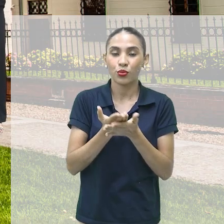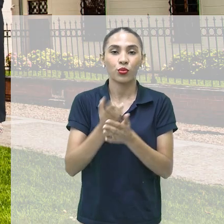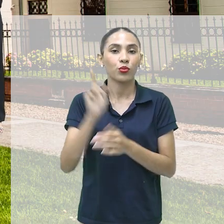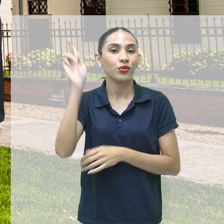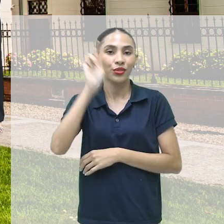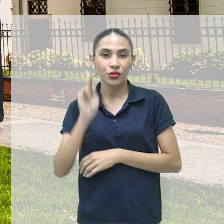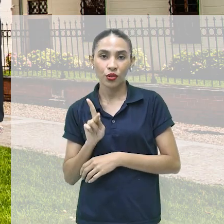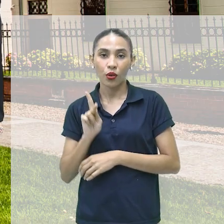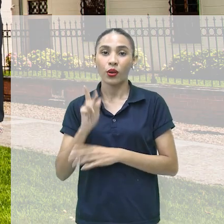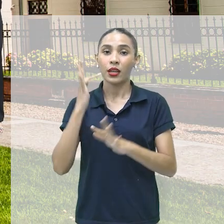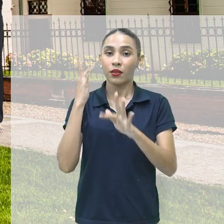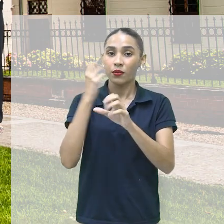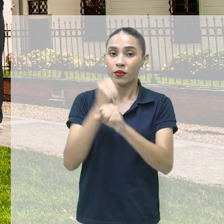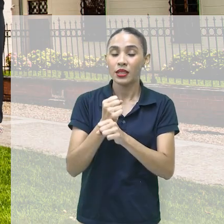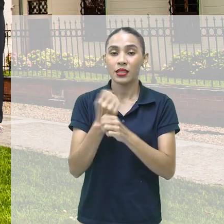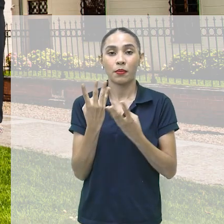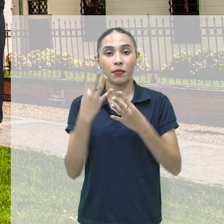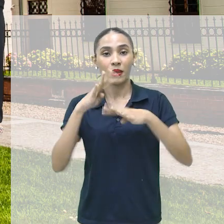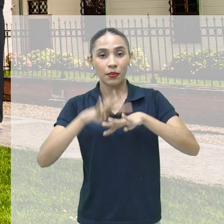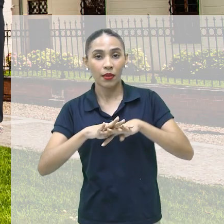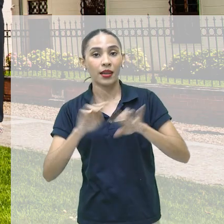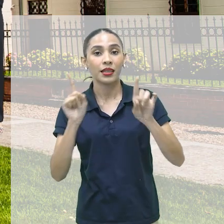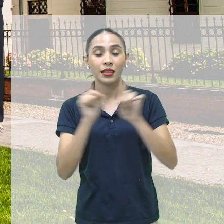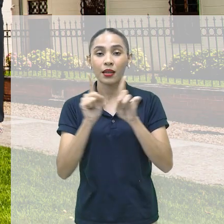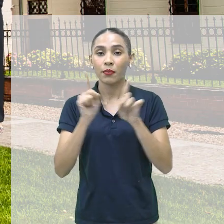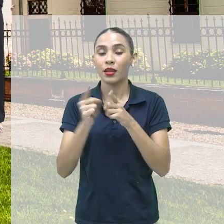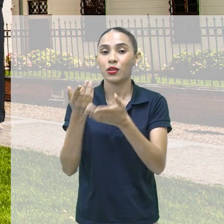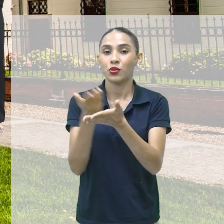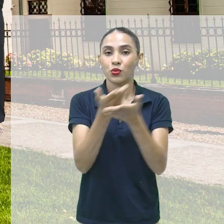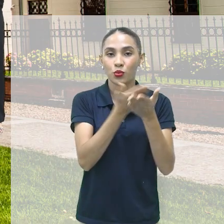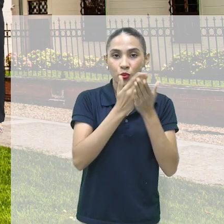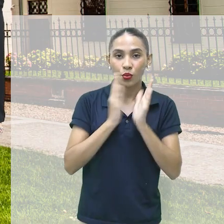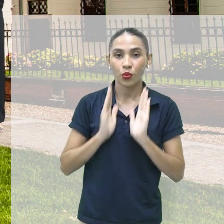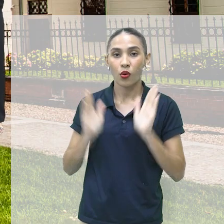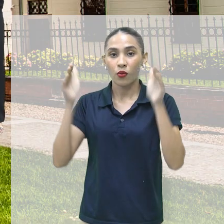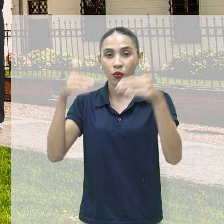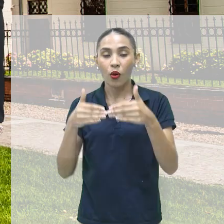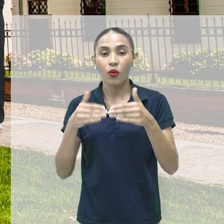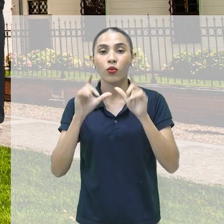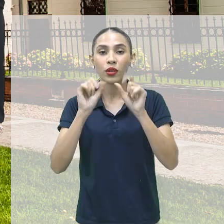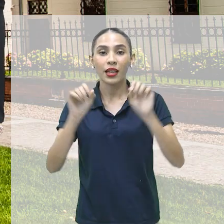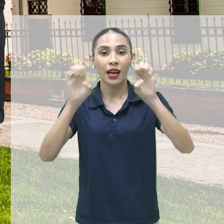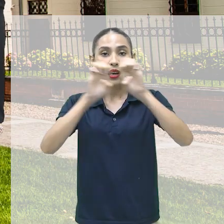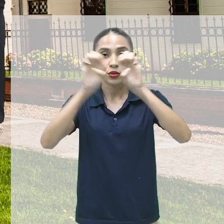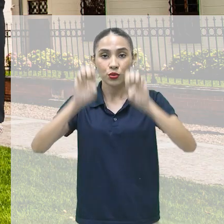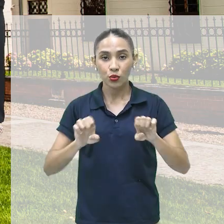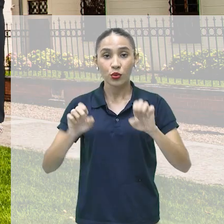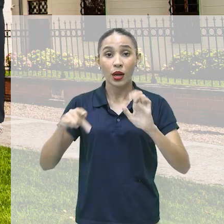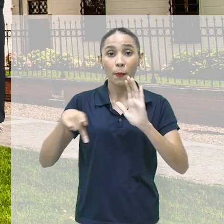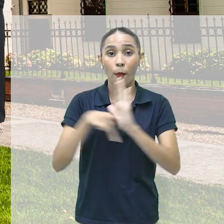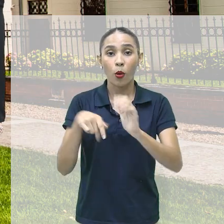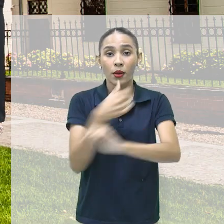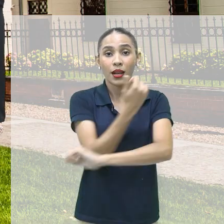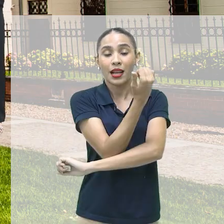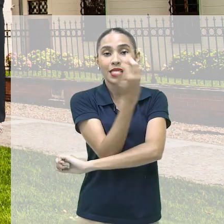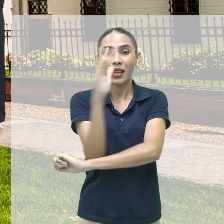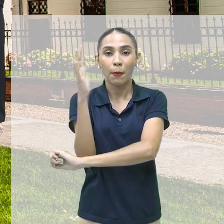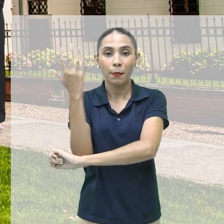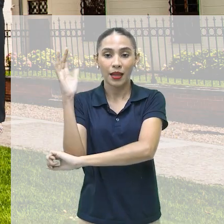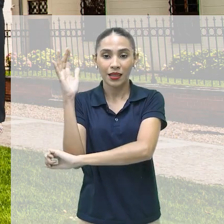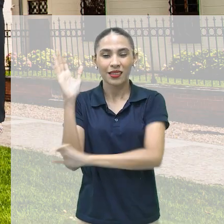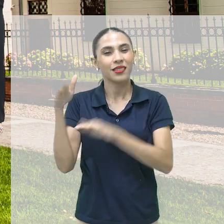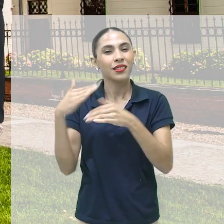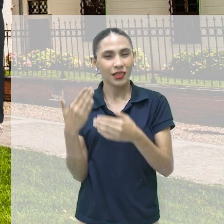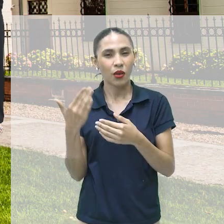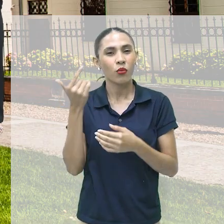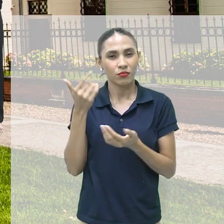à física, à matemática e também faz estudos ali voltados à fisiologia vegetal, Então,